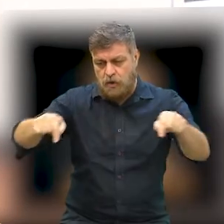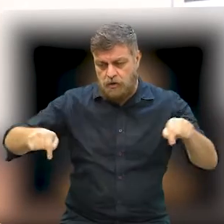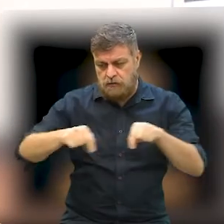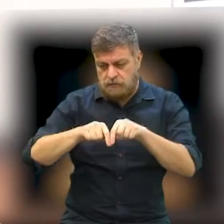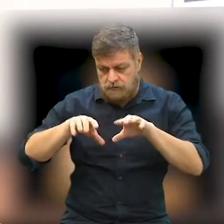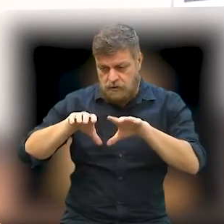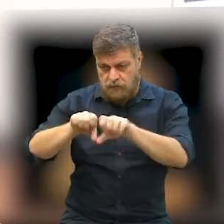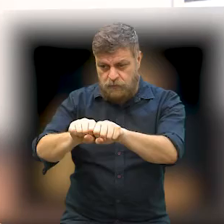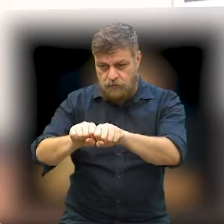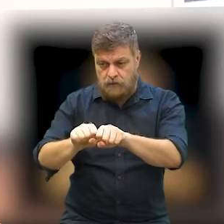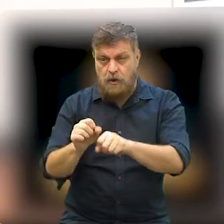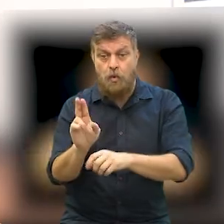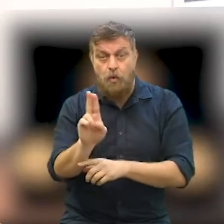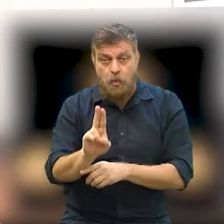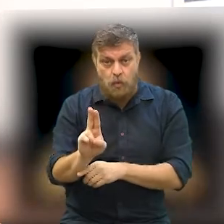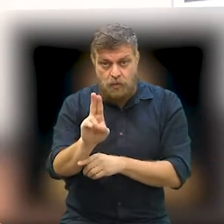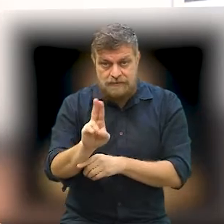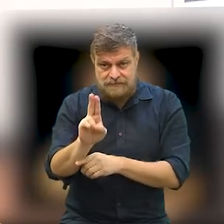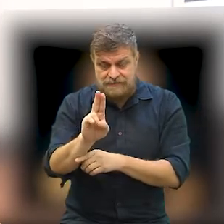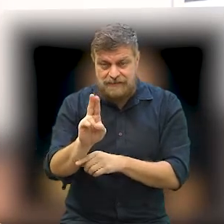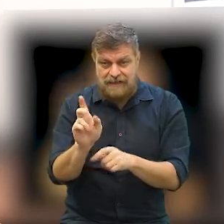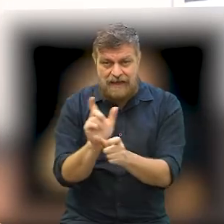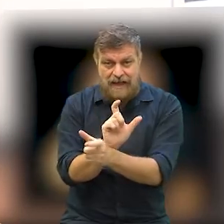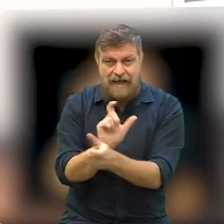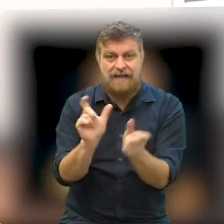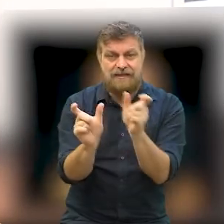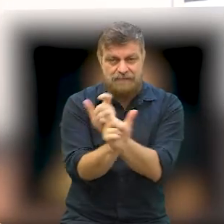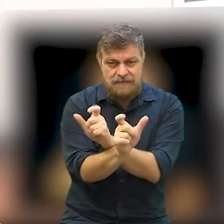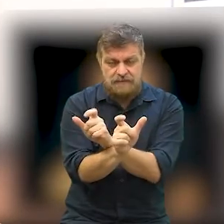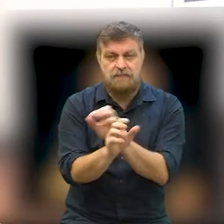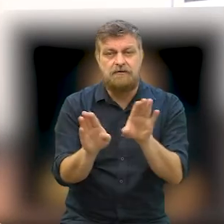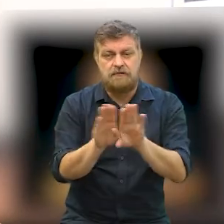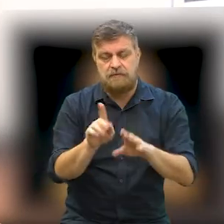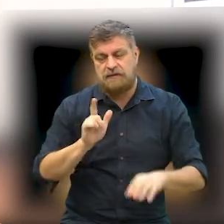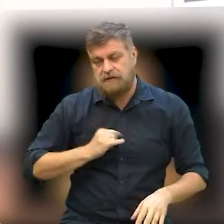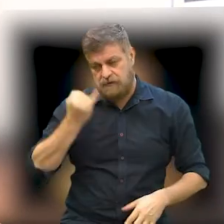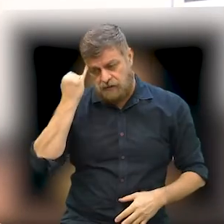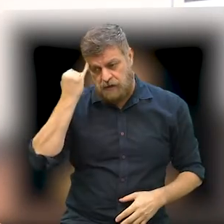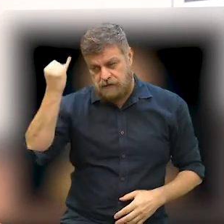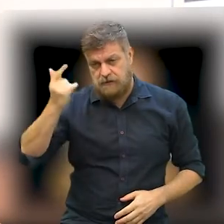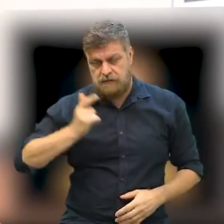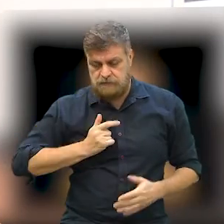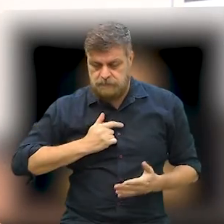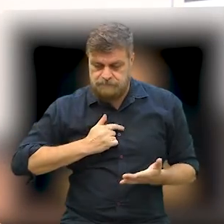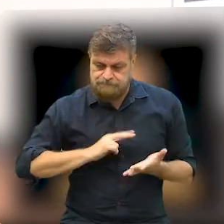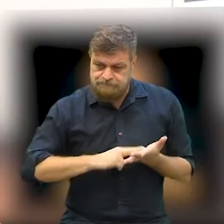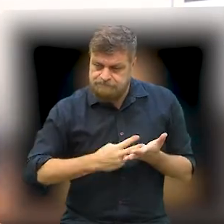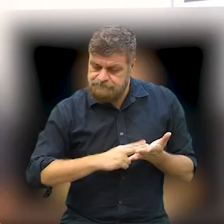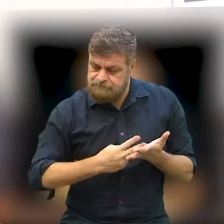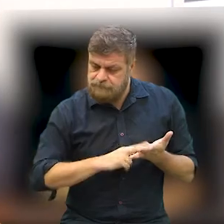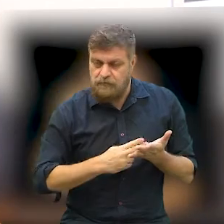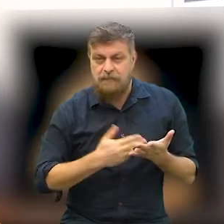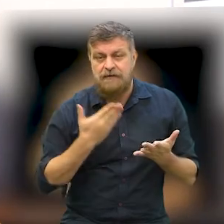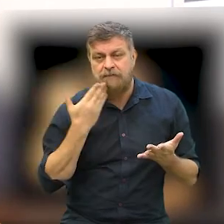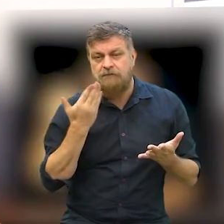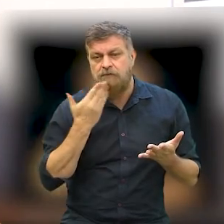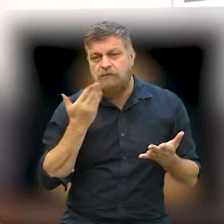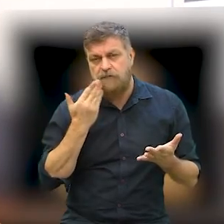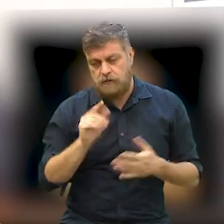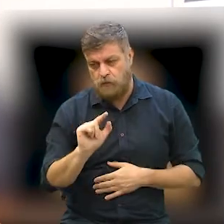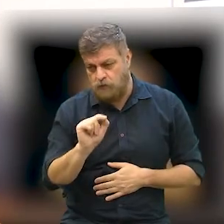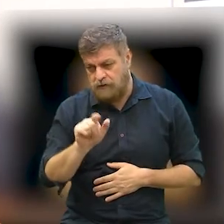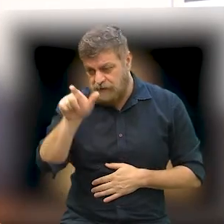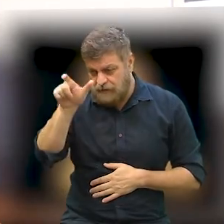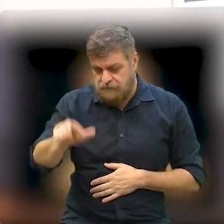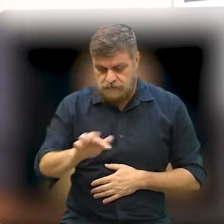uso e ocupação do solo ainda a possibilidade de fazer essa alteração também tem essa ideia de trazer dá uma interpretação mais simples